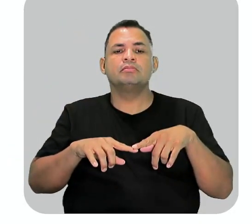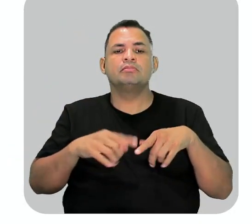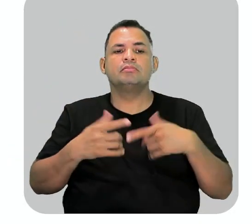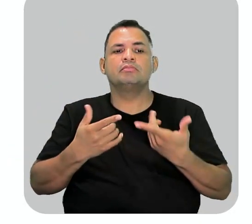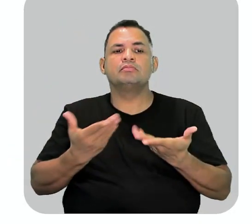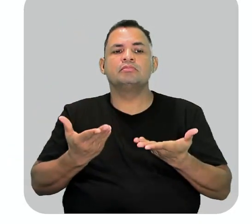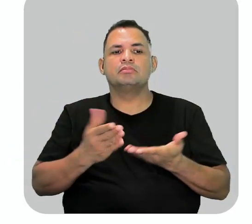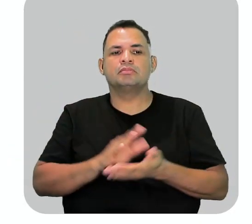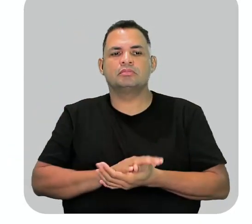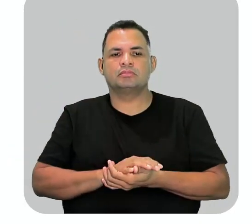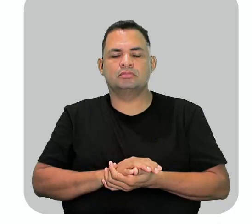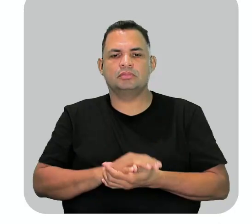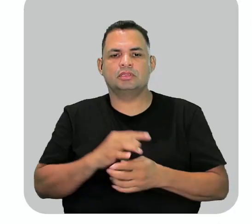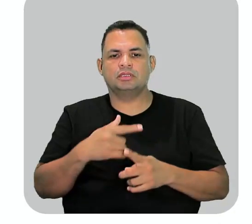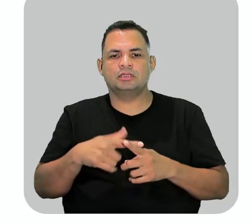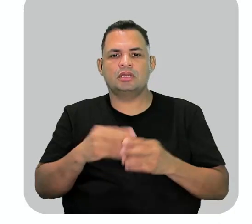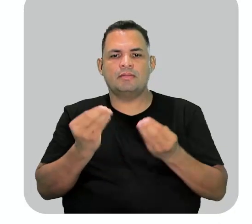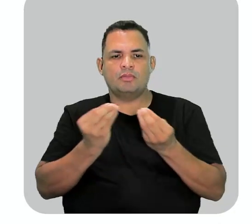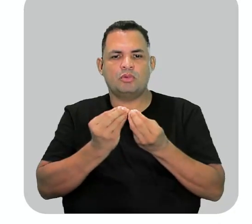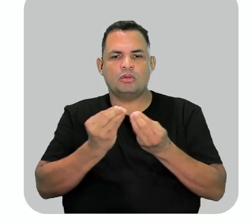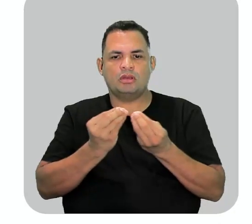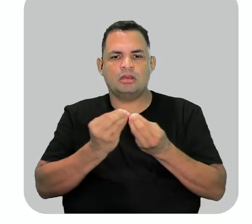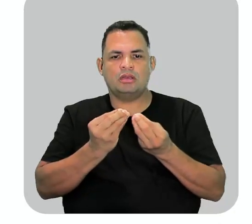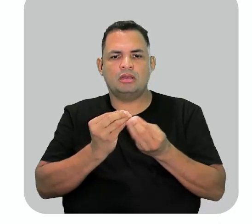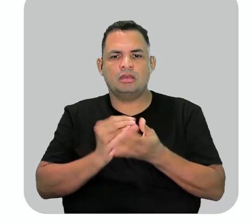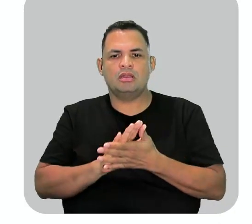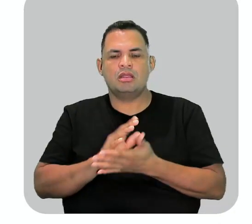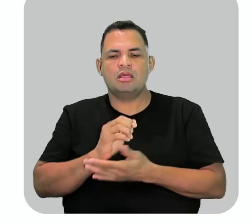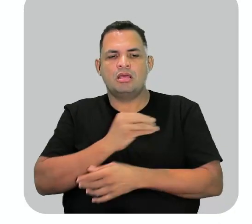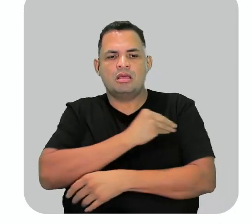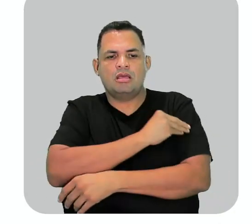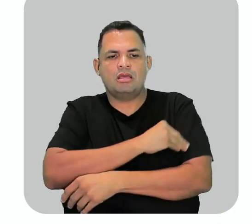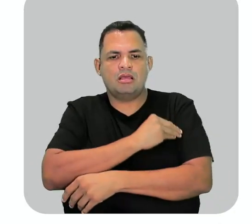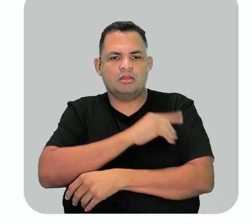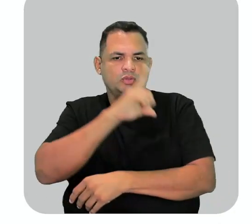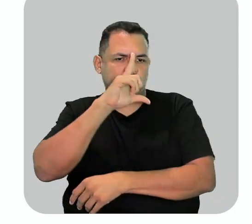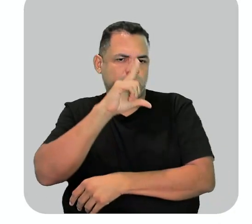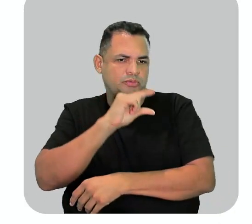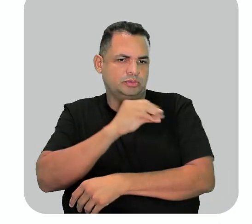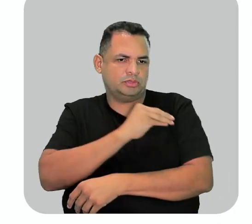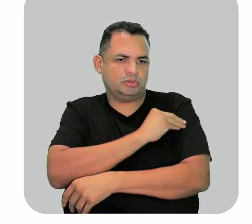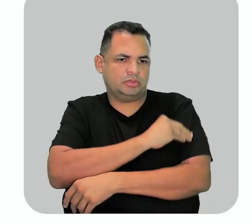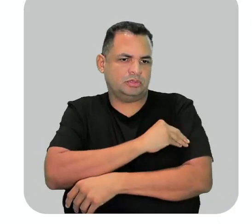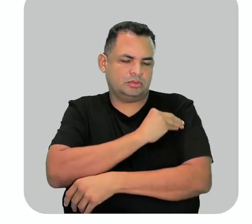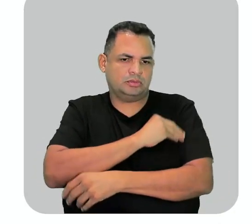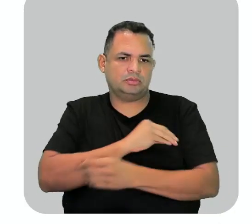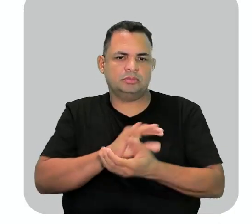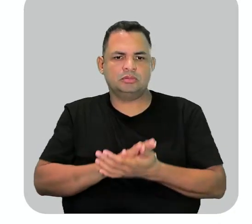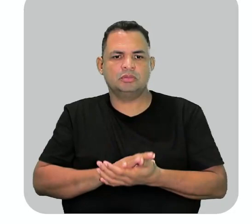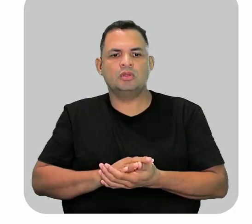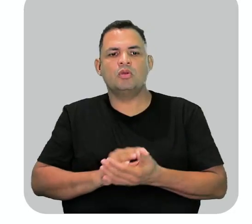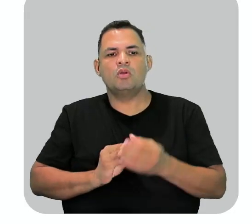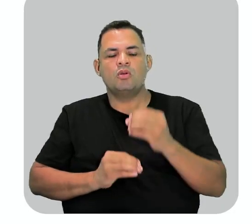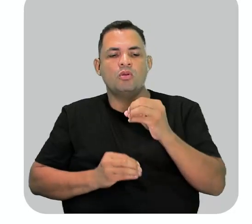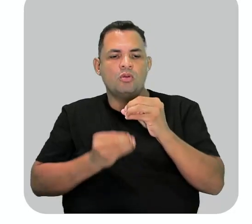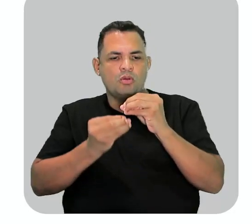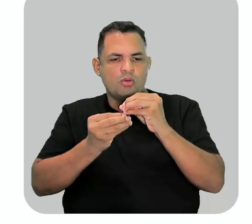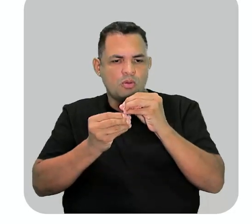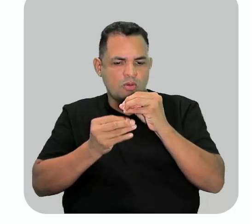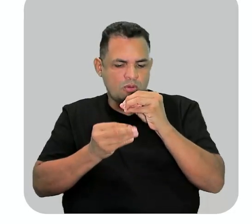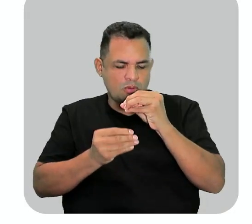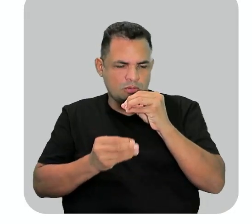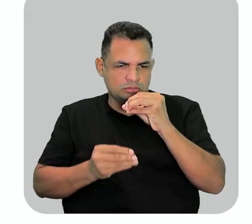fragmentação da molécula do álcool, B, redução do álcool, C,